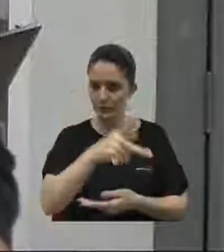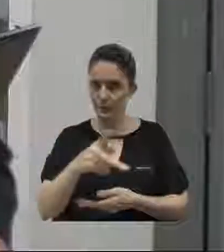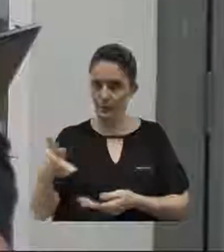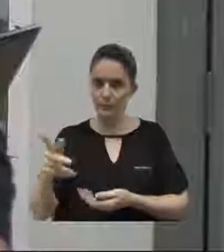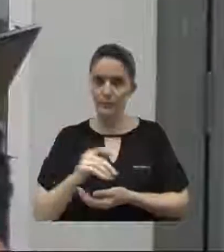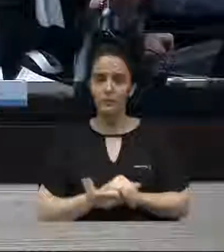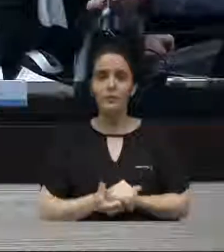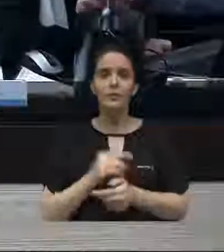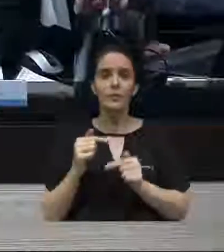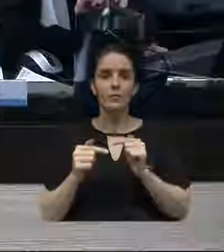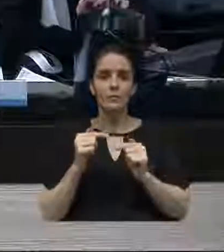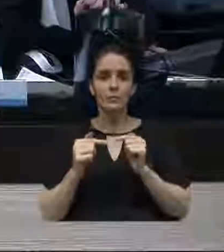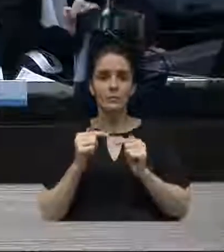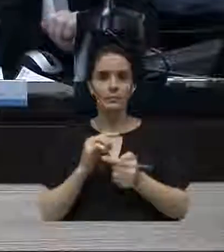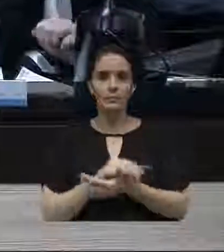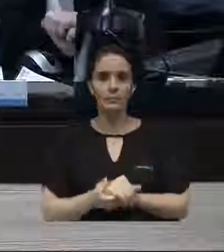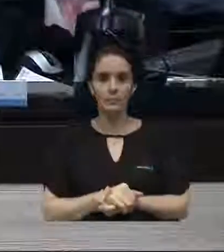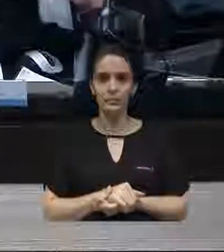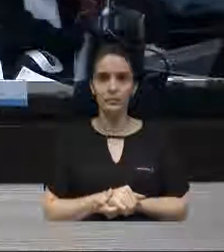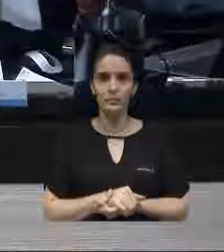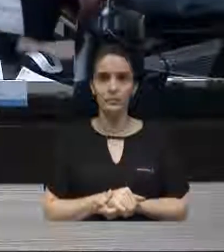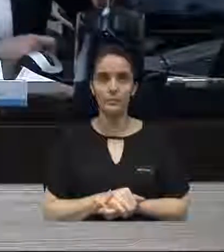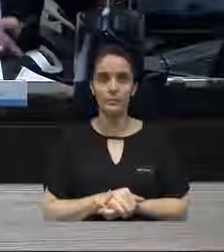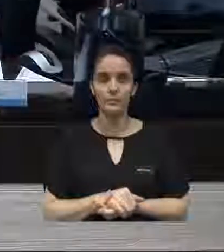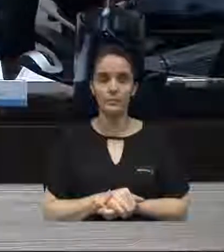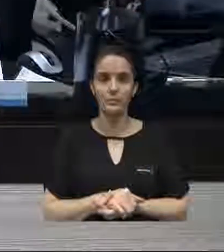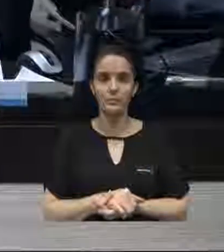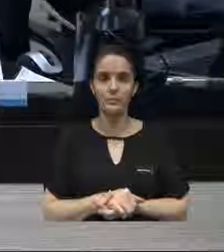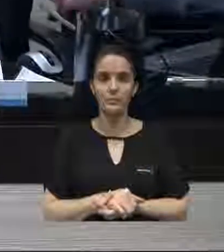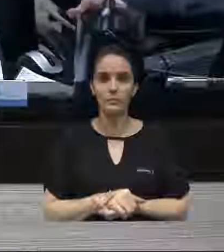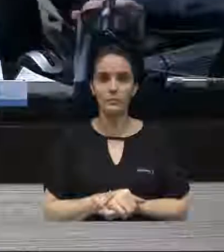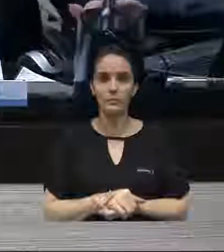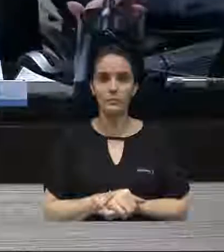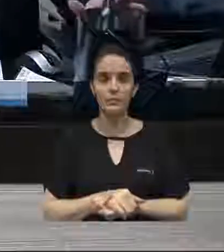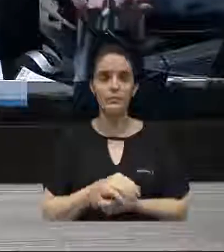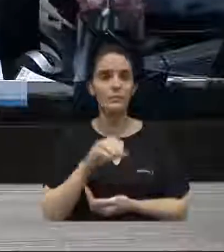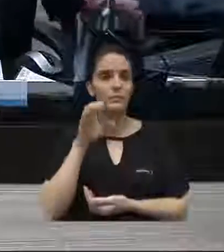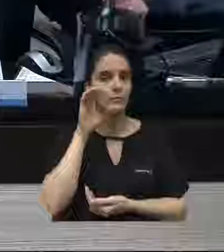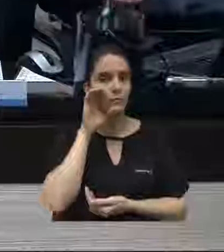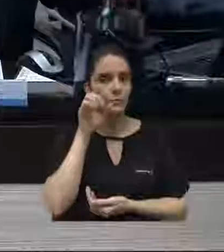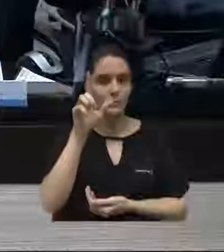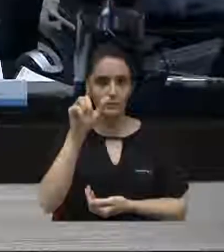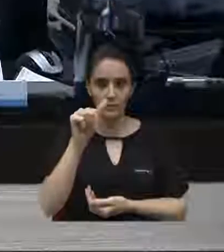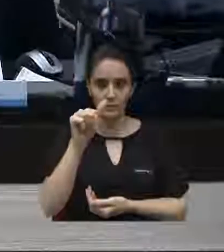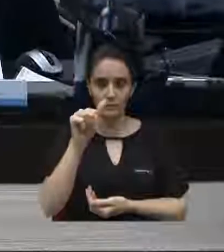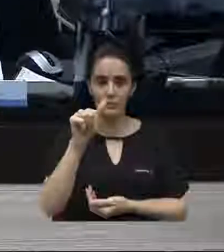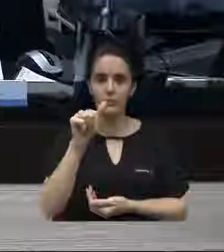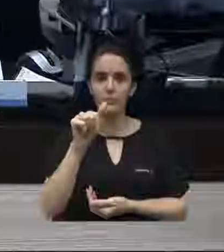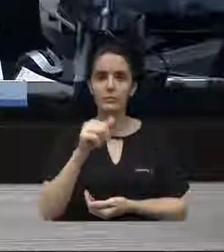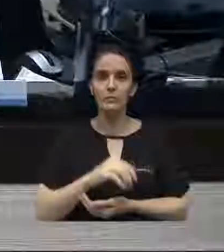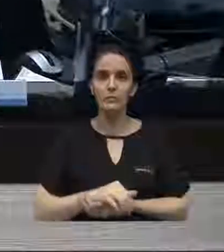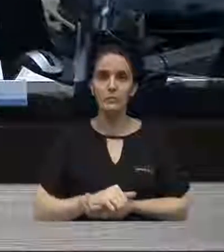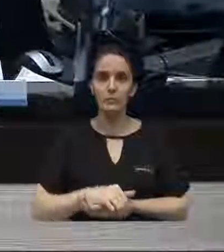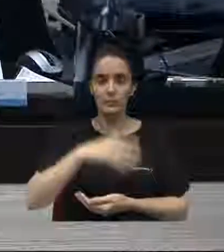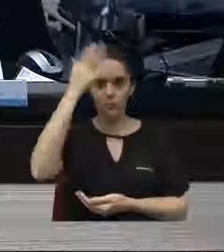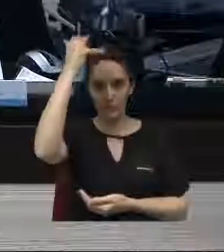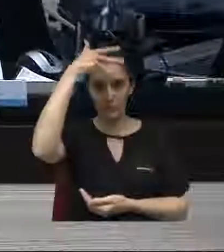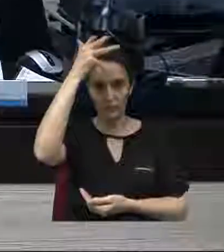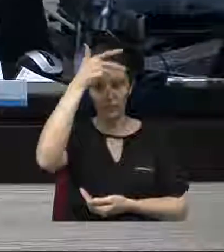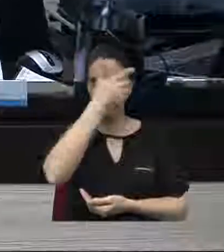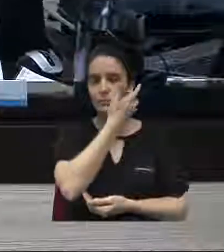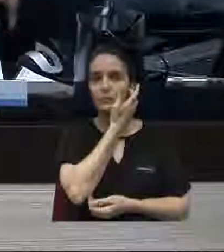presidente. Continue a discussão. Eu quero. Desejo também. Constância Félix, depois Érica